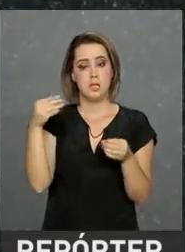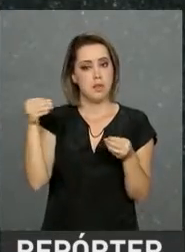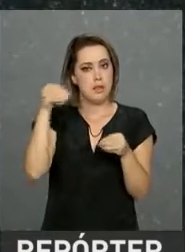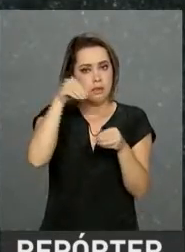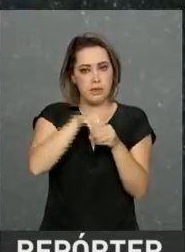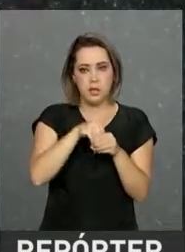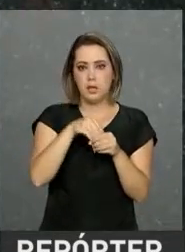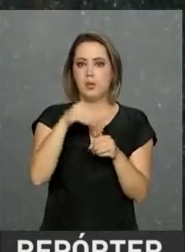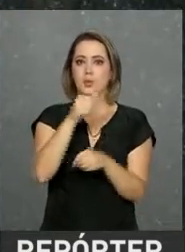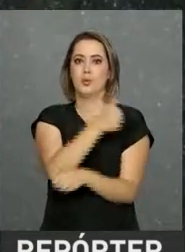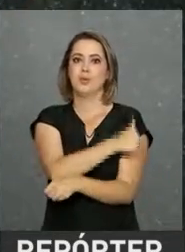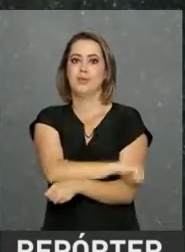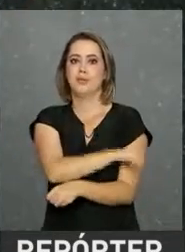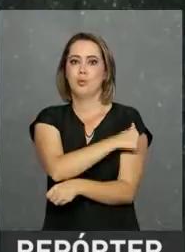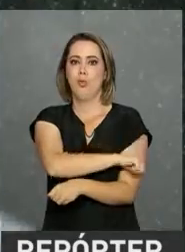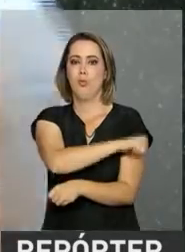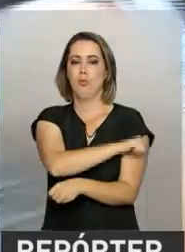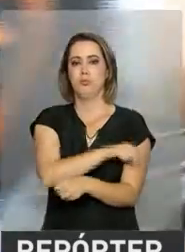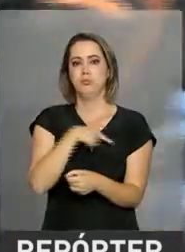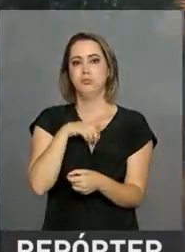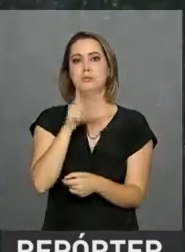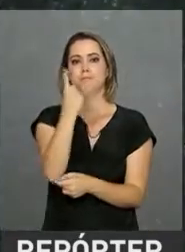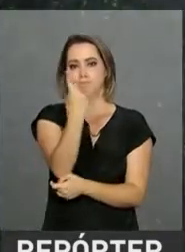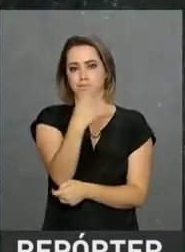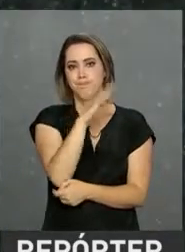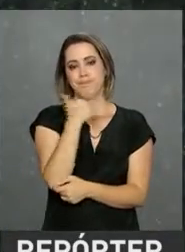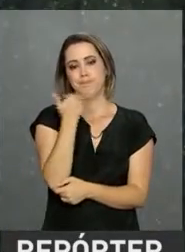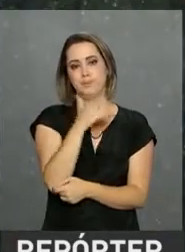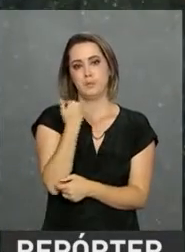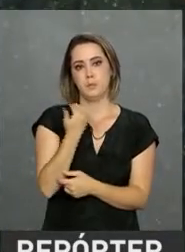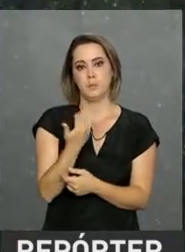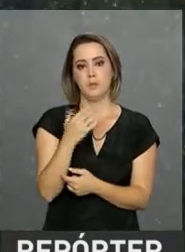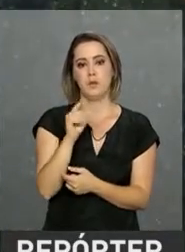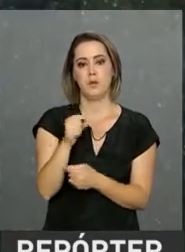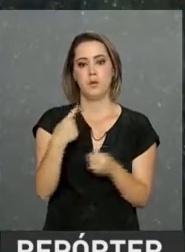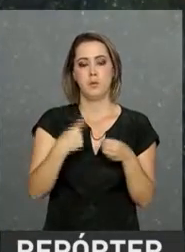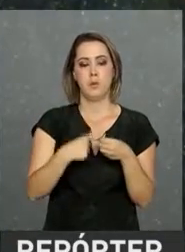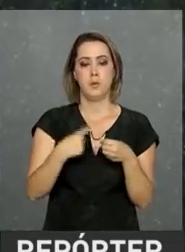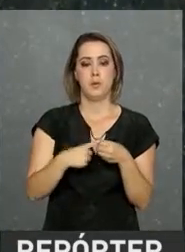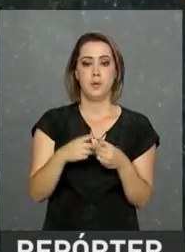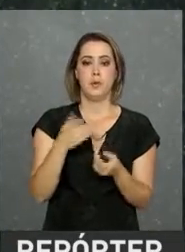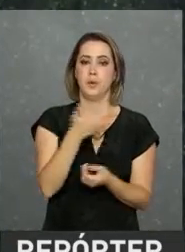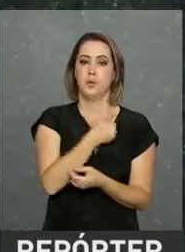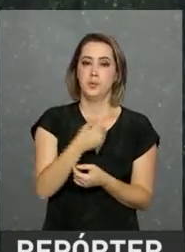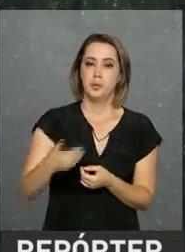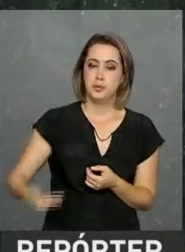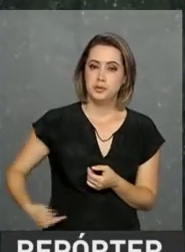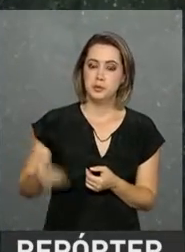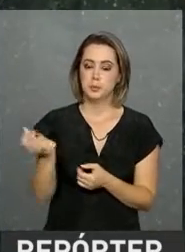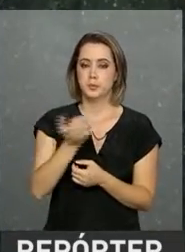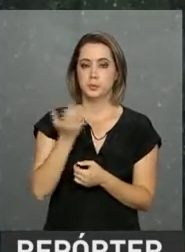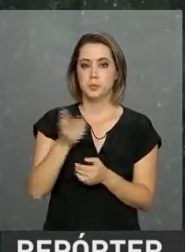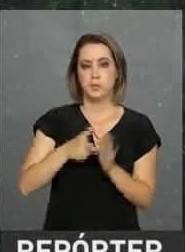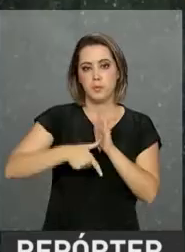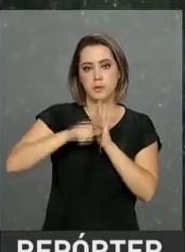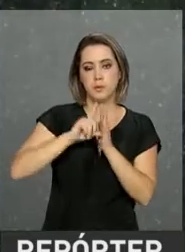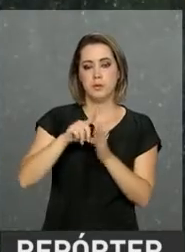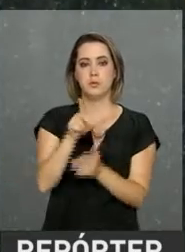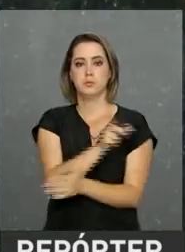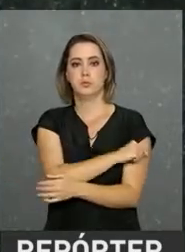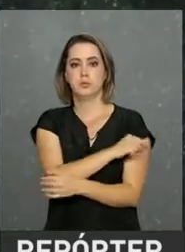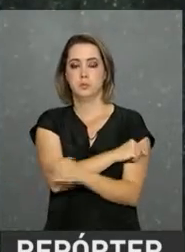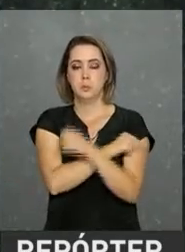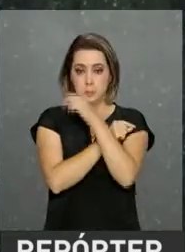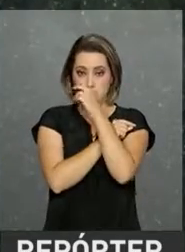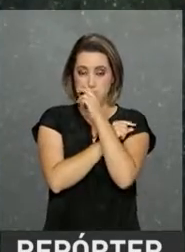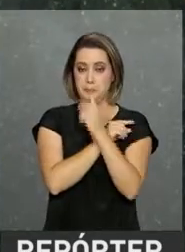do estado do Rio de Janeiro, com óbito na área de Casimiro de Abreu, o governo resolveu antecipar a vacinação para 25